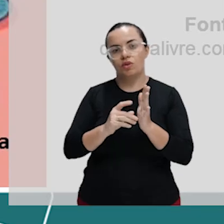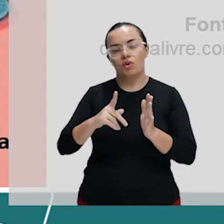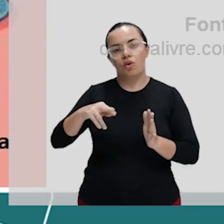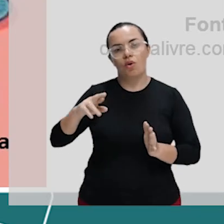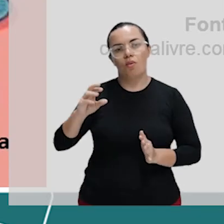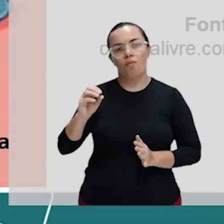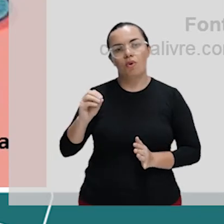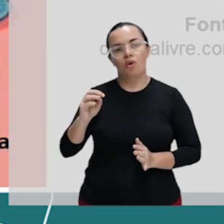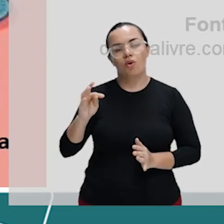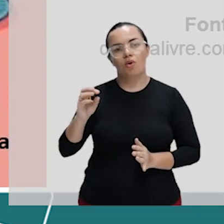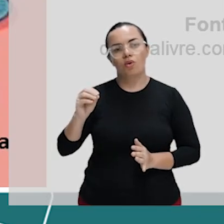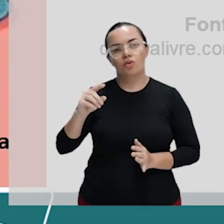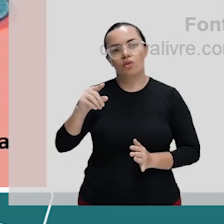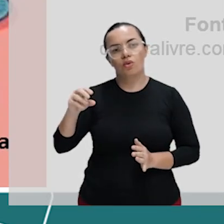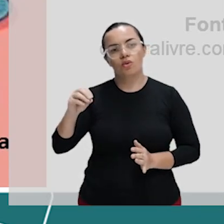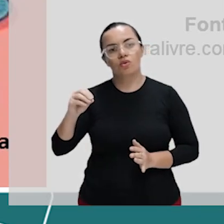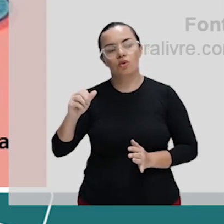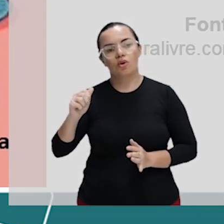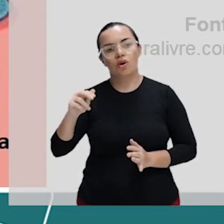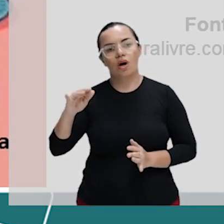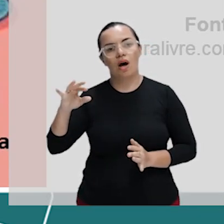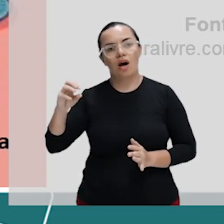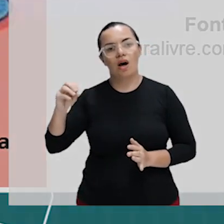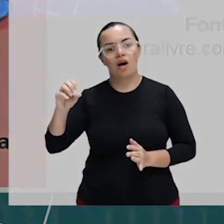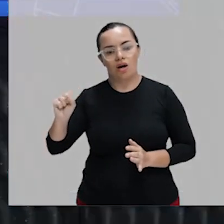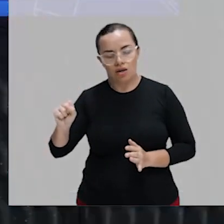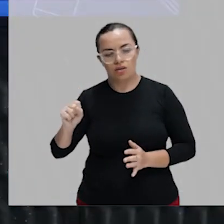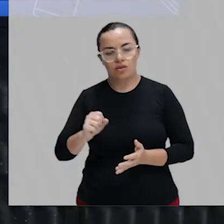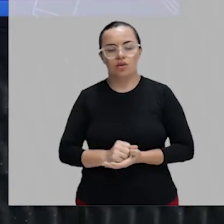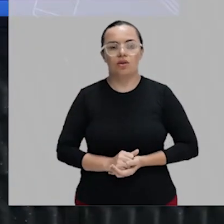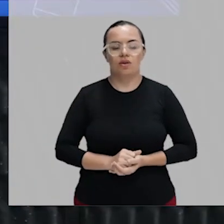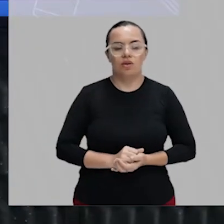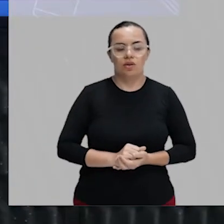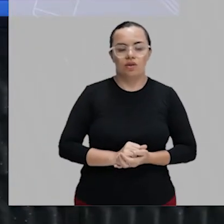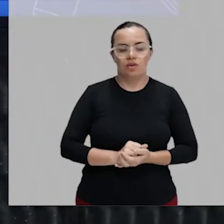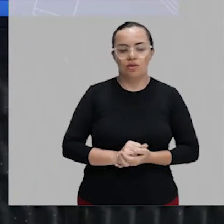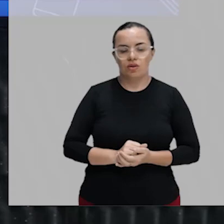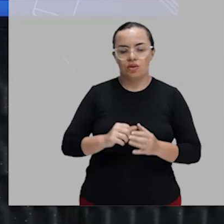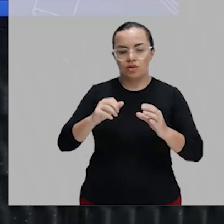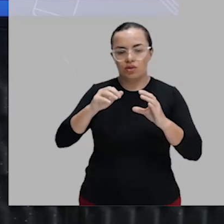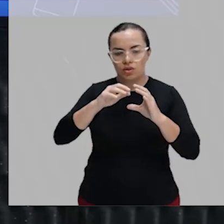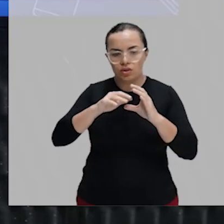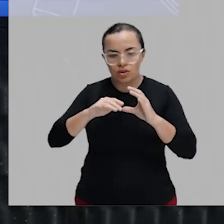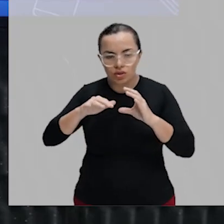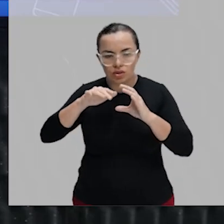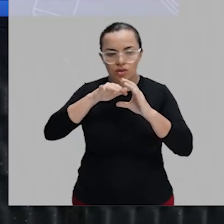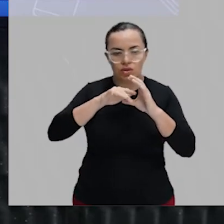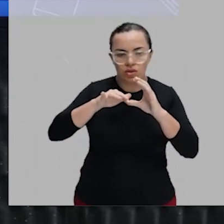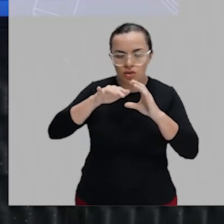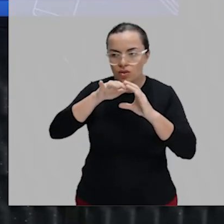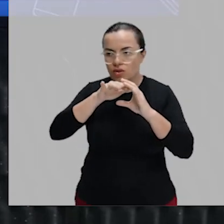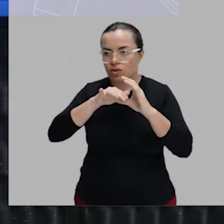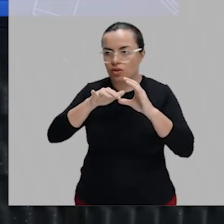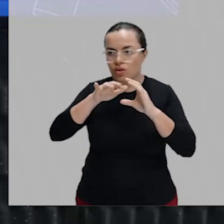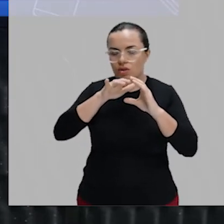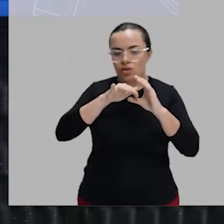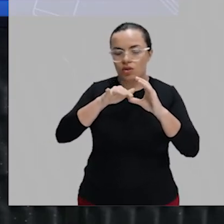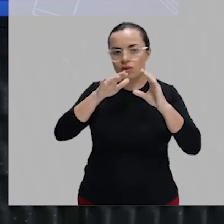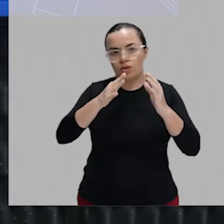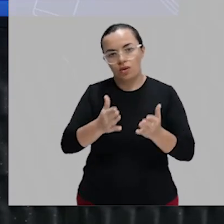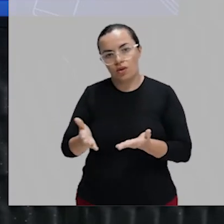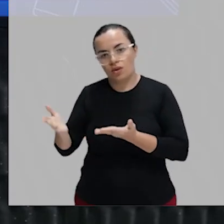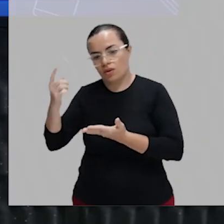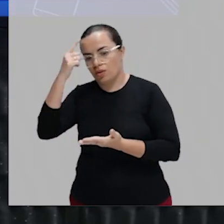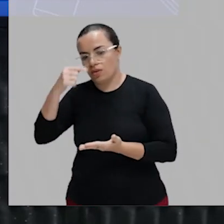movimentam formando emissões do citoplasma. Ou seja, eu tenho aqui a célula, ela vai jogando o citoplasma